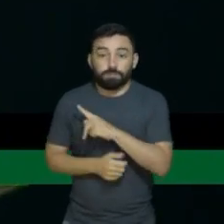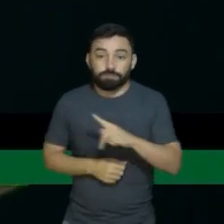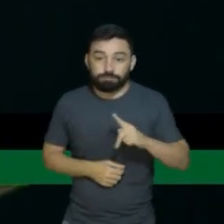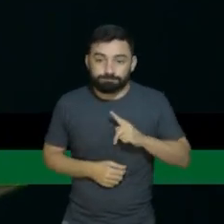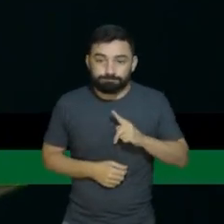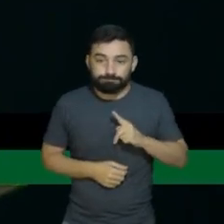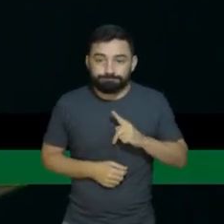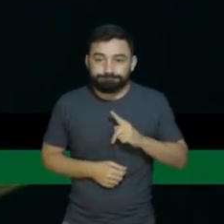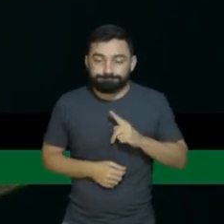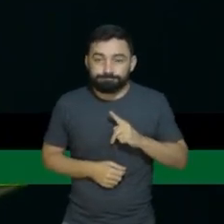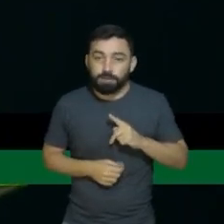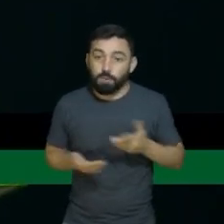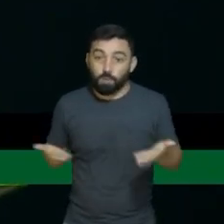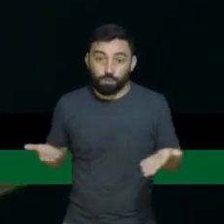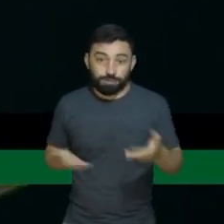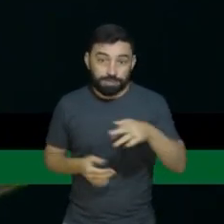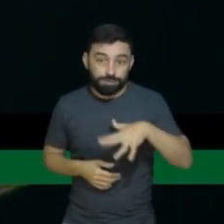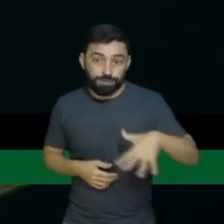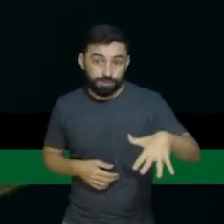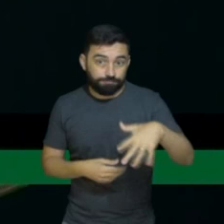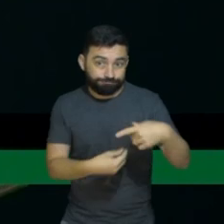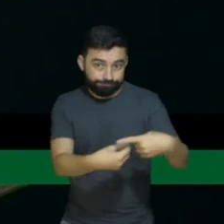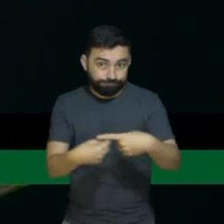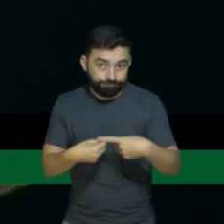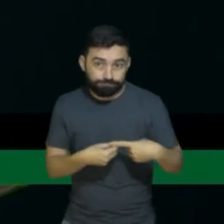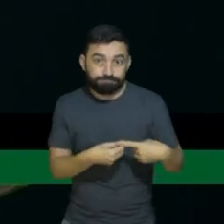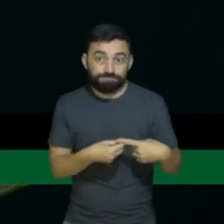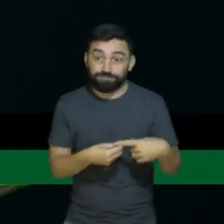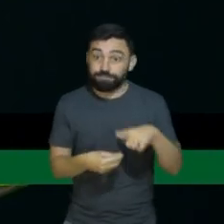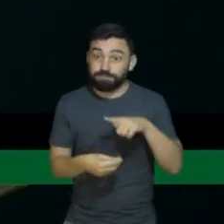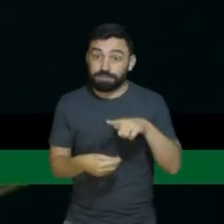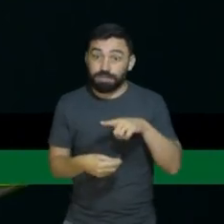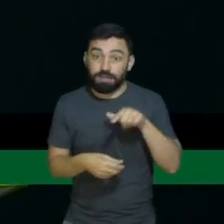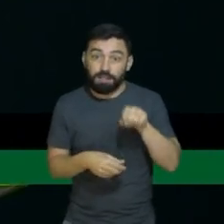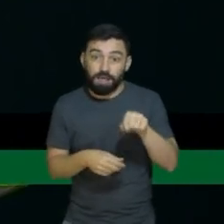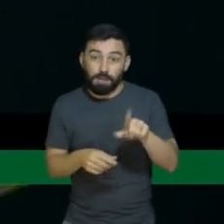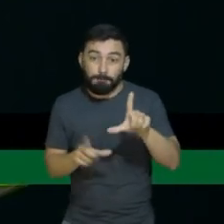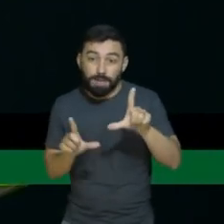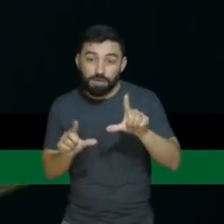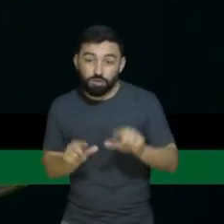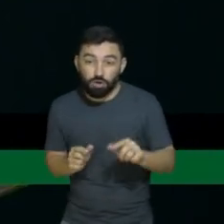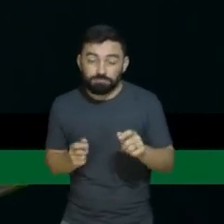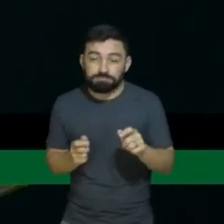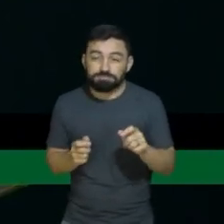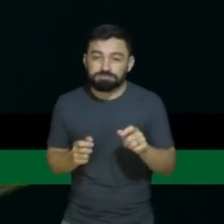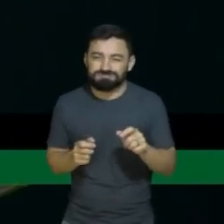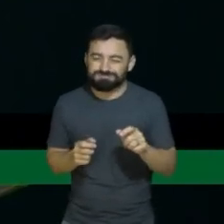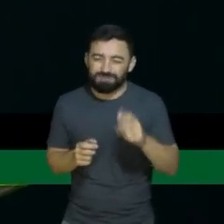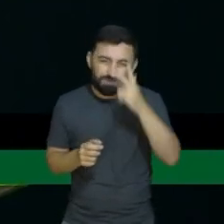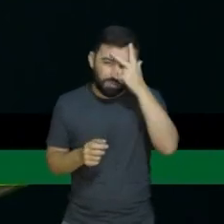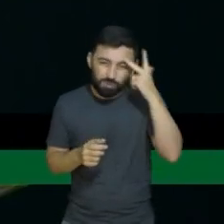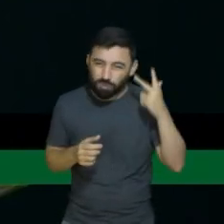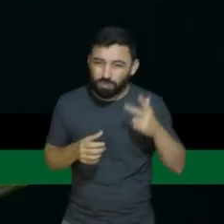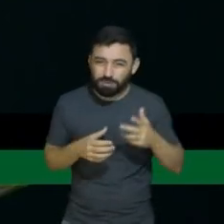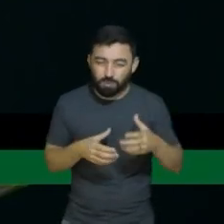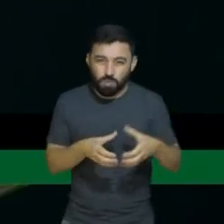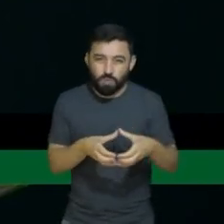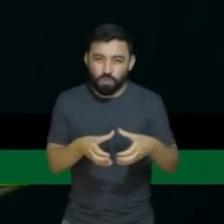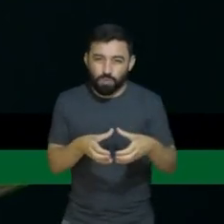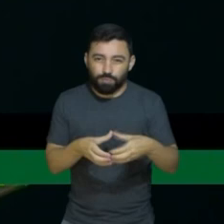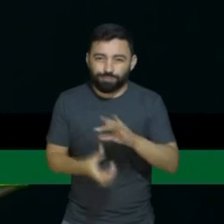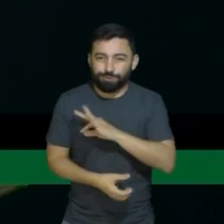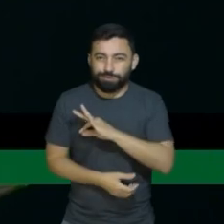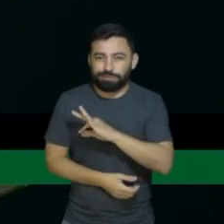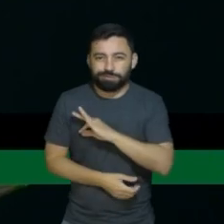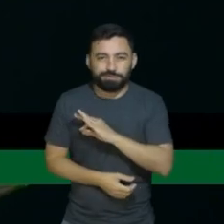Hoje, a nossa região, os nossos municípios, possuem o menor contingente policial. Não é coerente